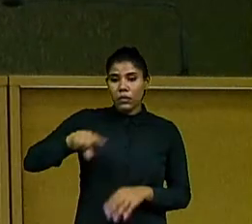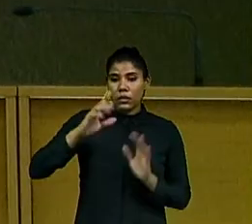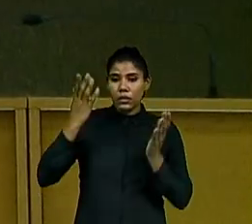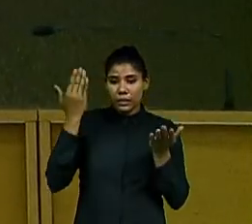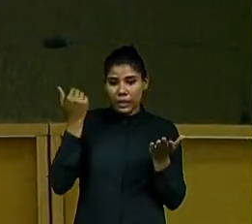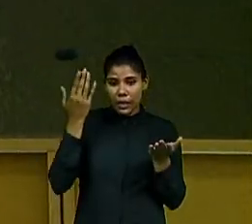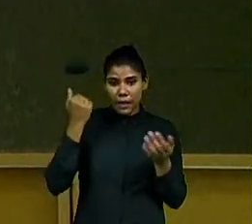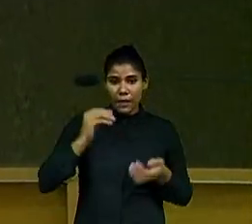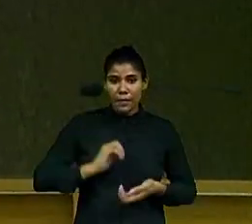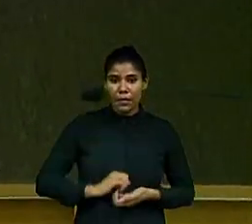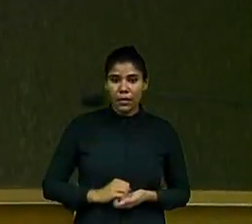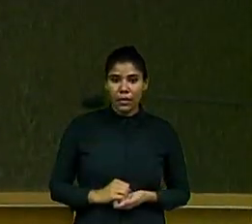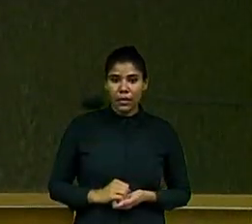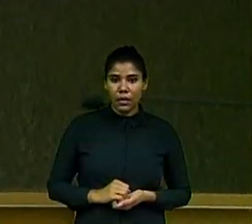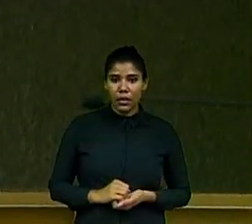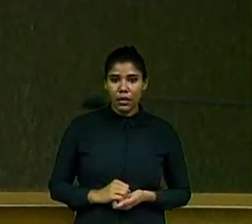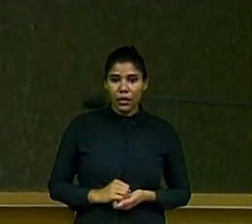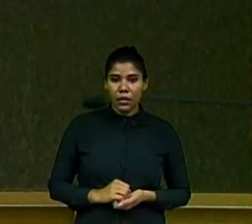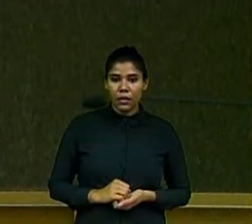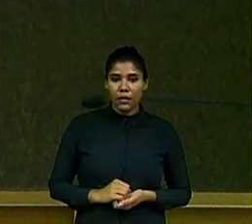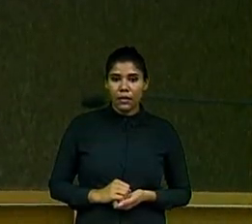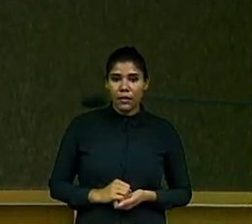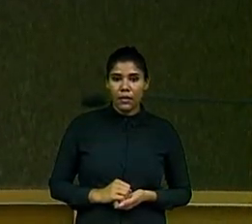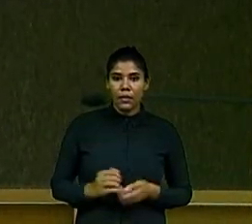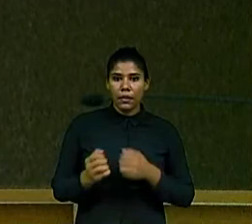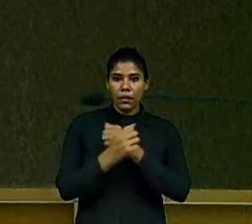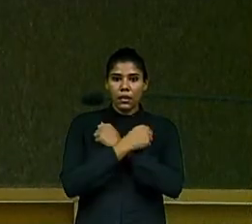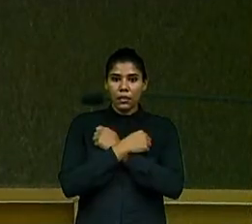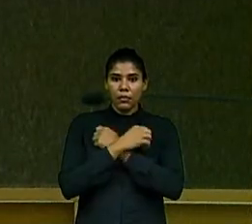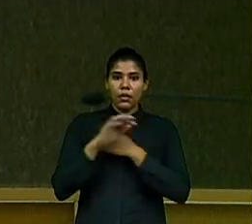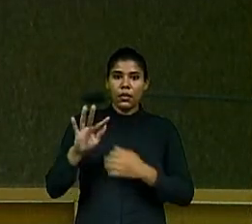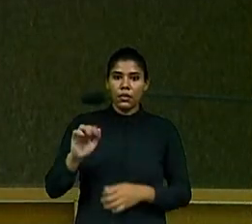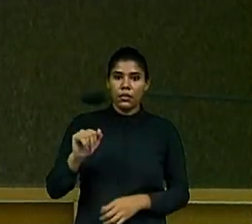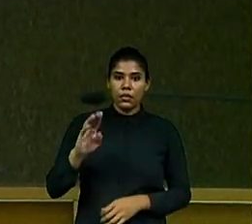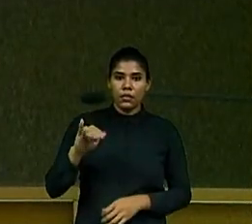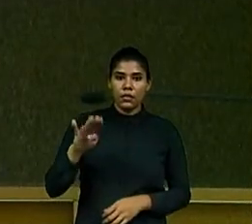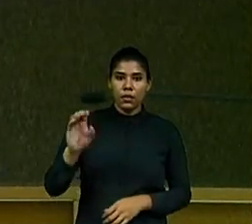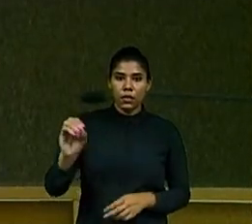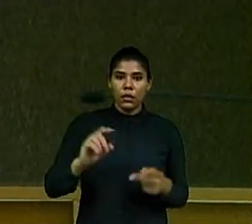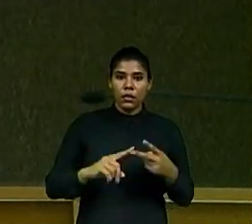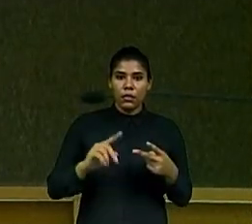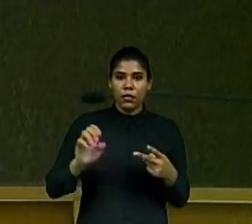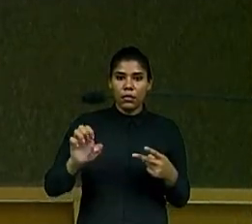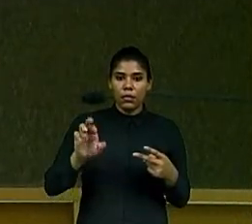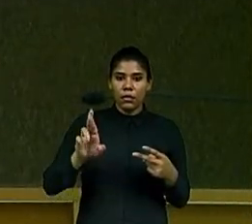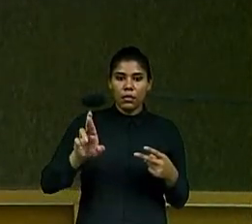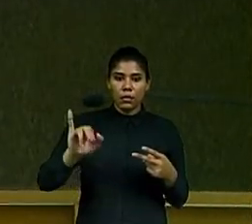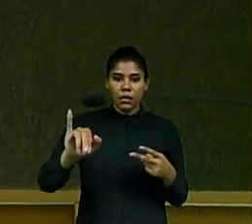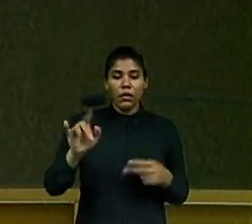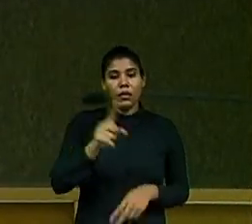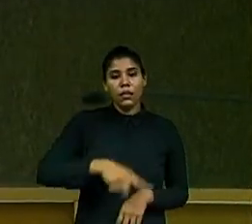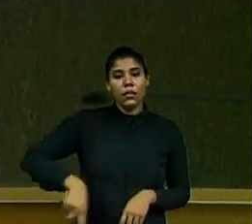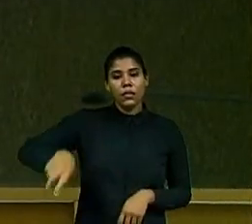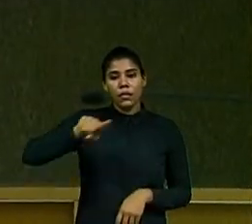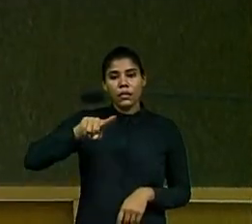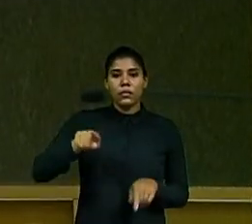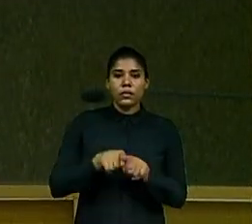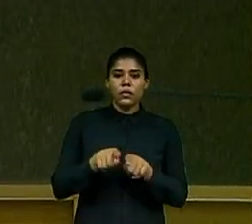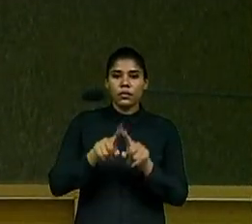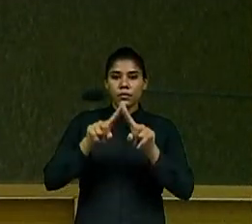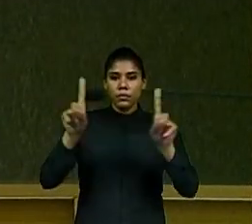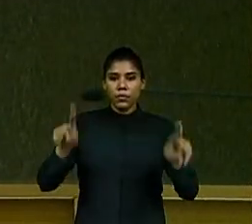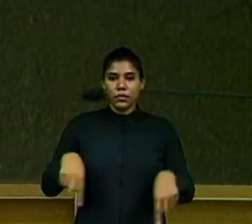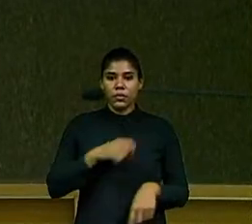eu esteja por lá só mais uma vez a pessoa maravilhosa para todos vocês um projeto alcance